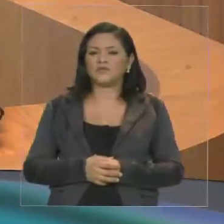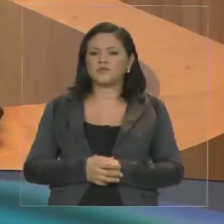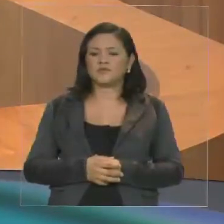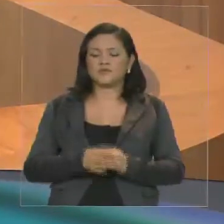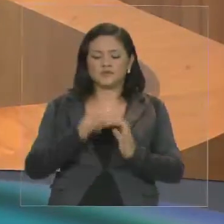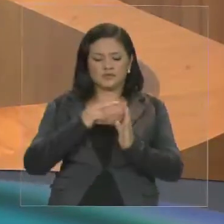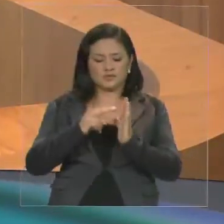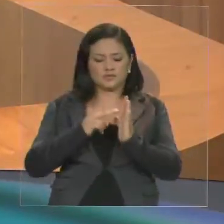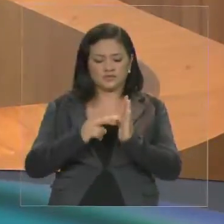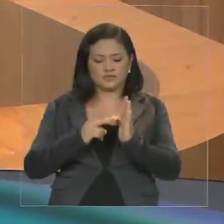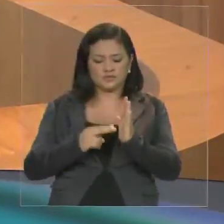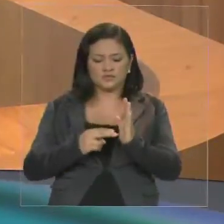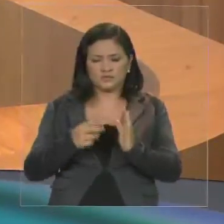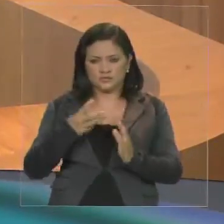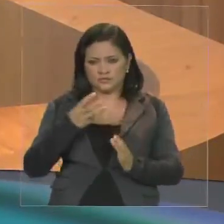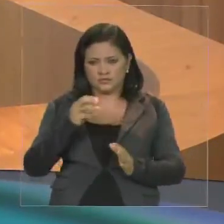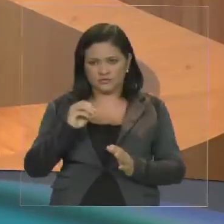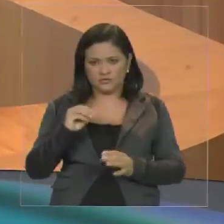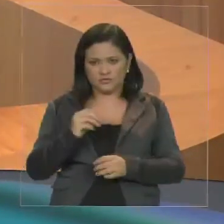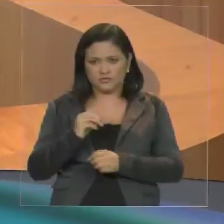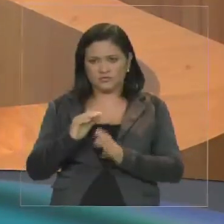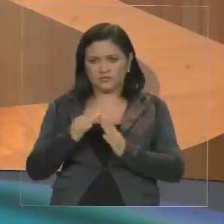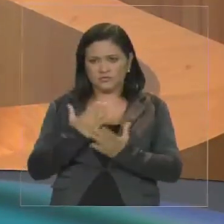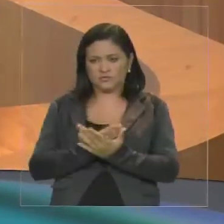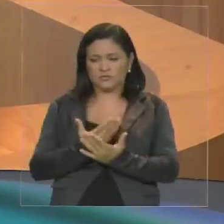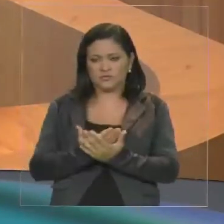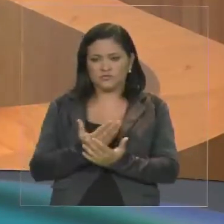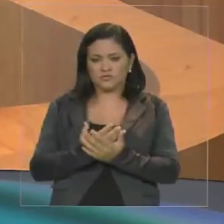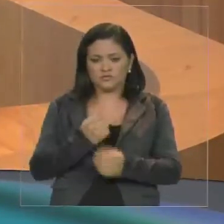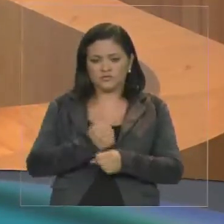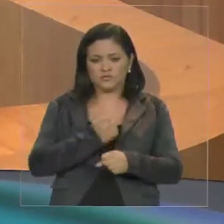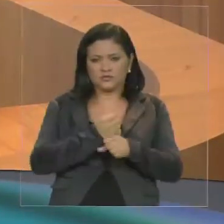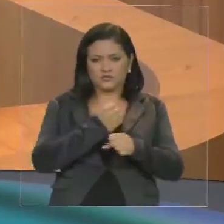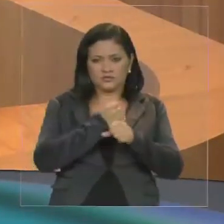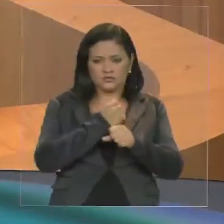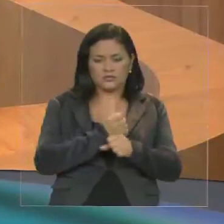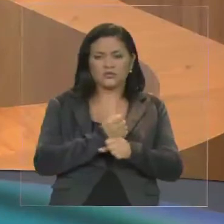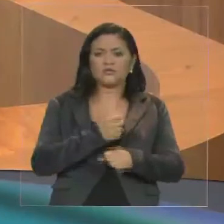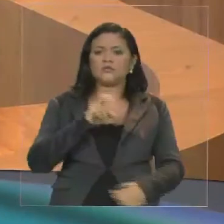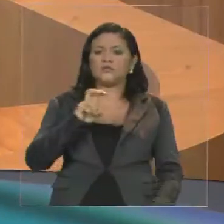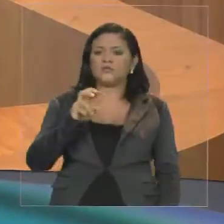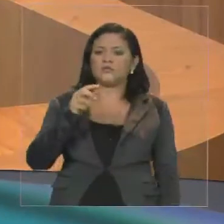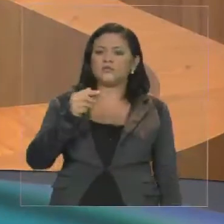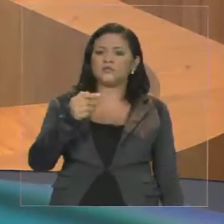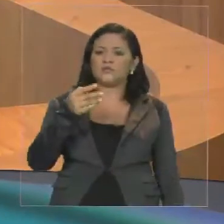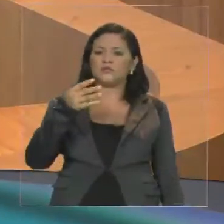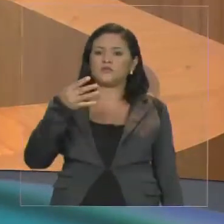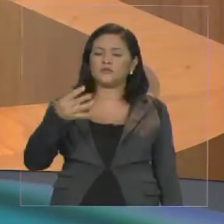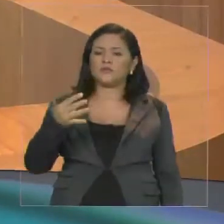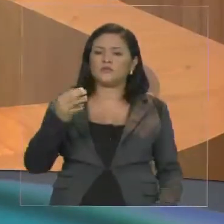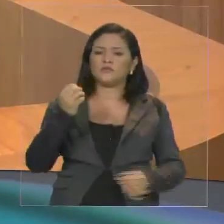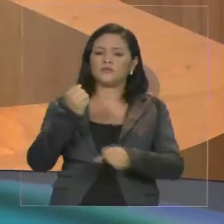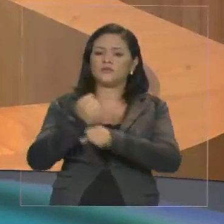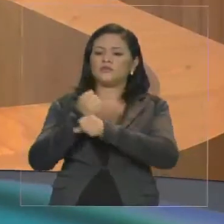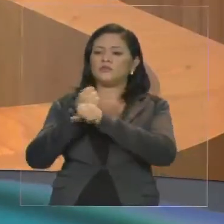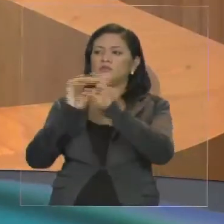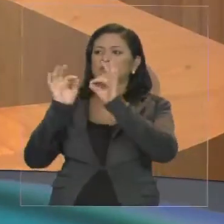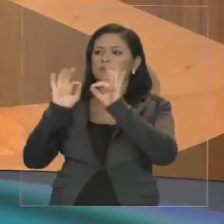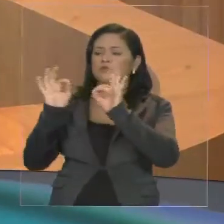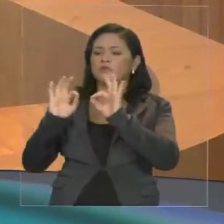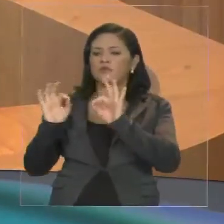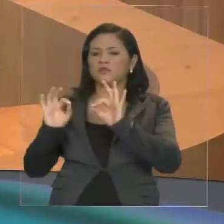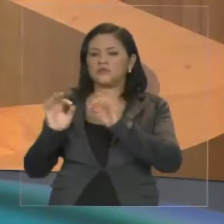sendo construídas e as 574 escolas que estão sendo reformadas. Com certeza, as